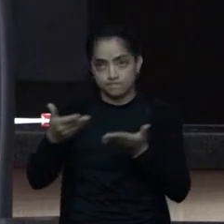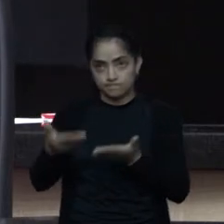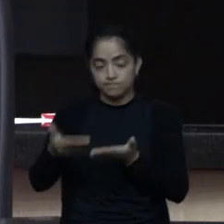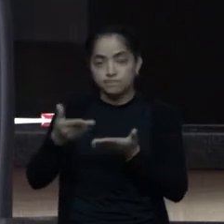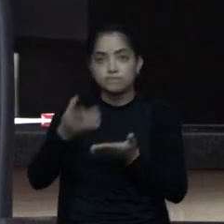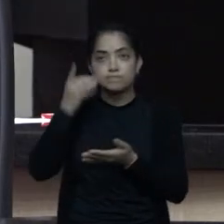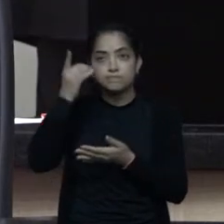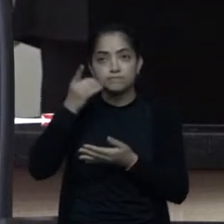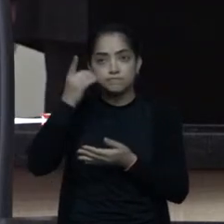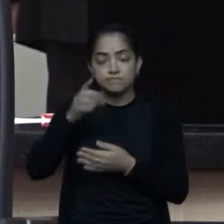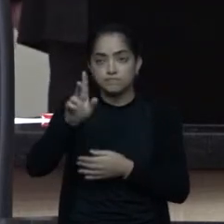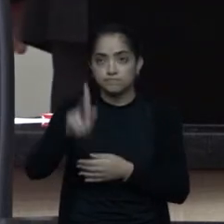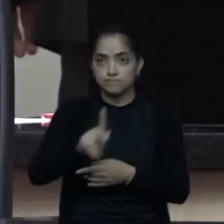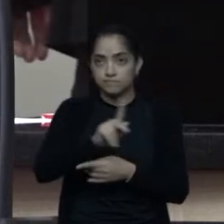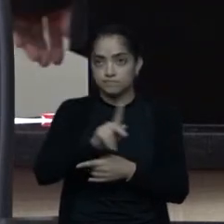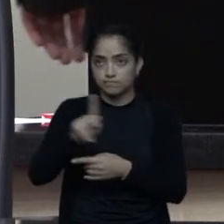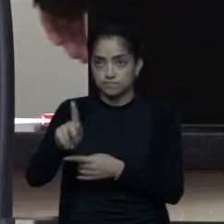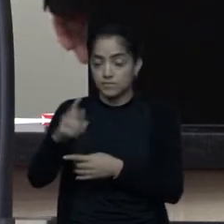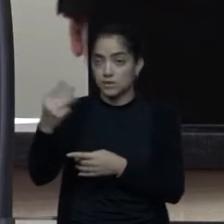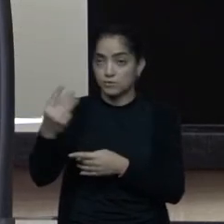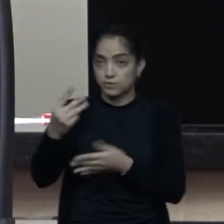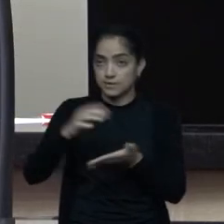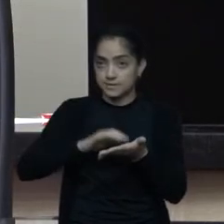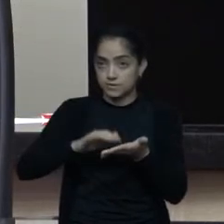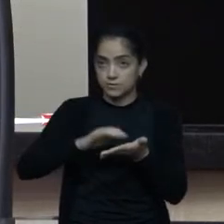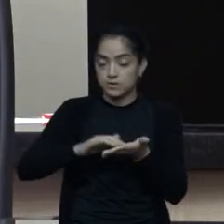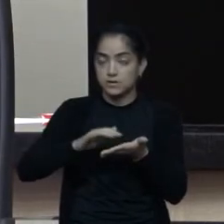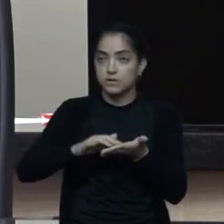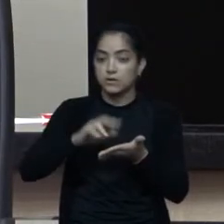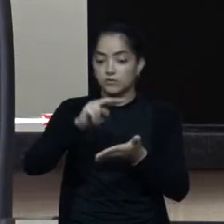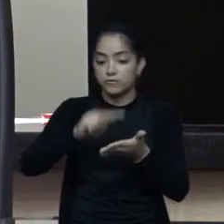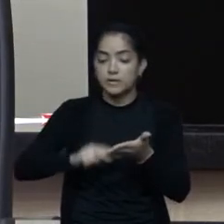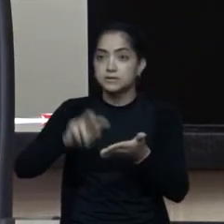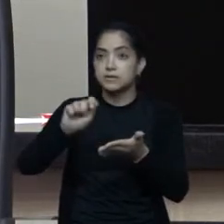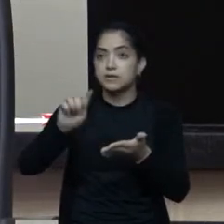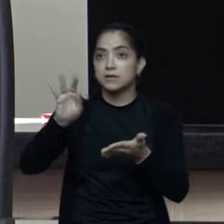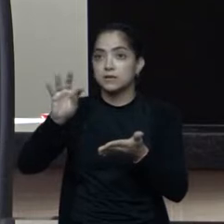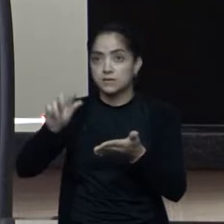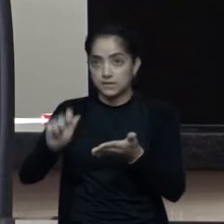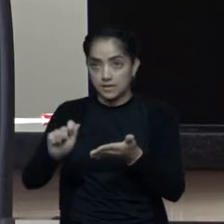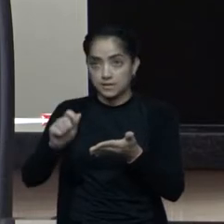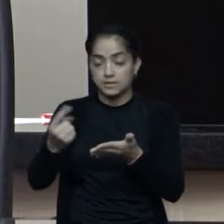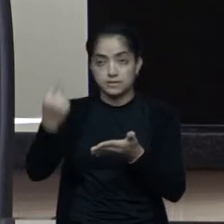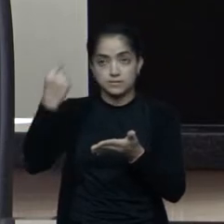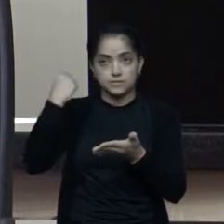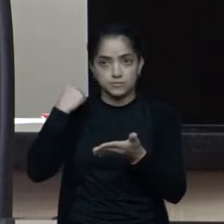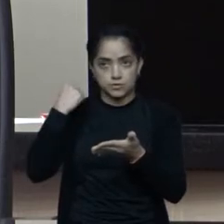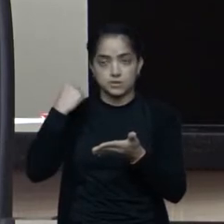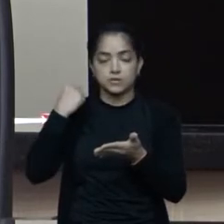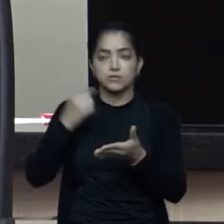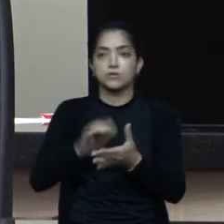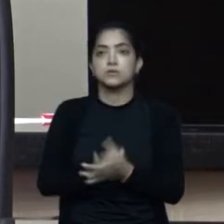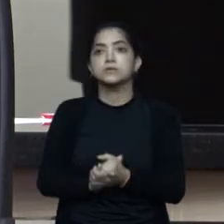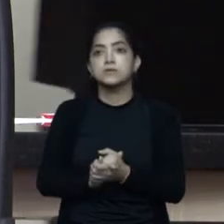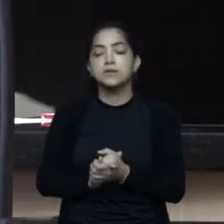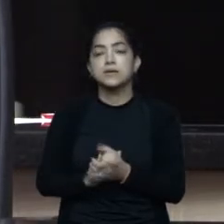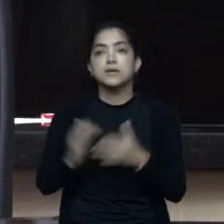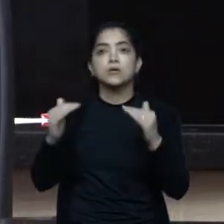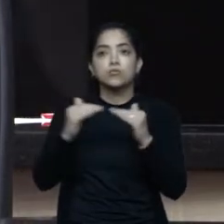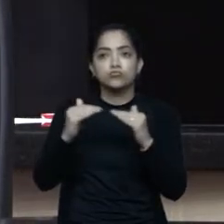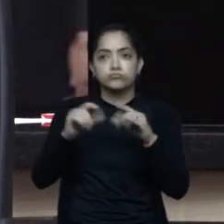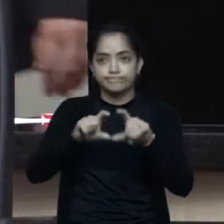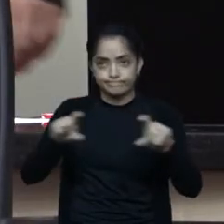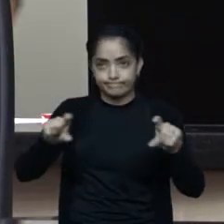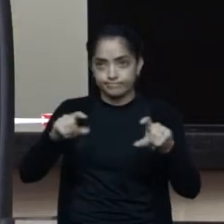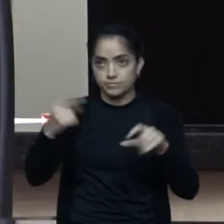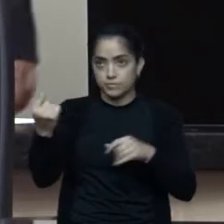Pedro Baldiceira, terceiro secretário, para proceder à leitura das atas das sessões anteriores, que, em